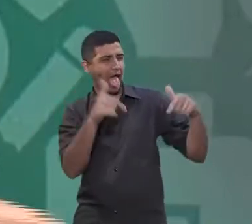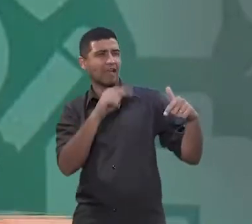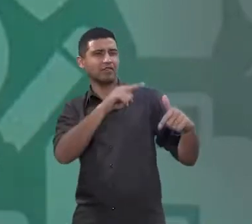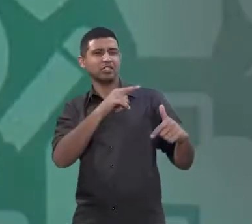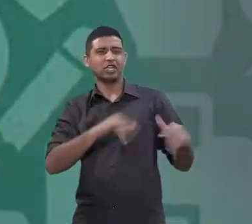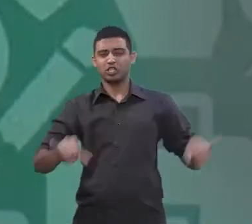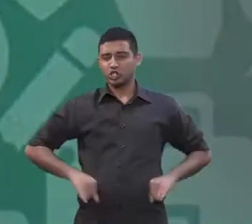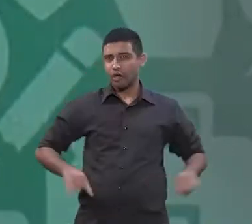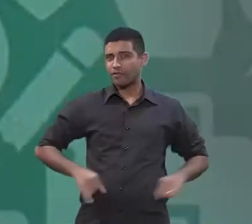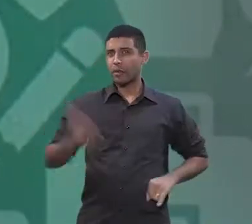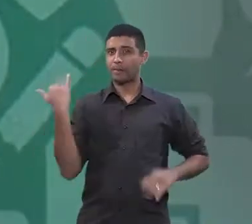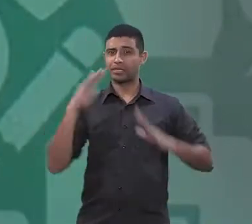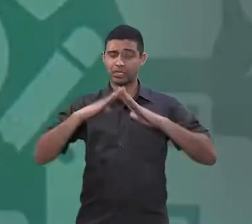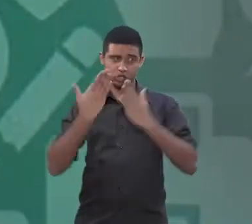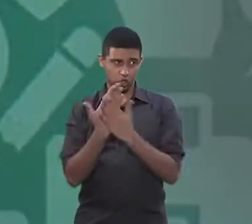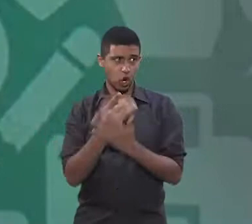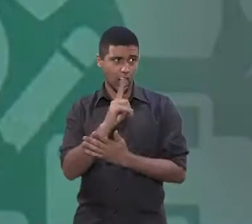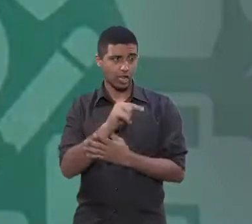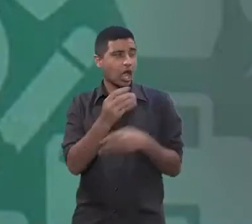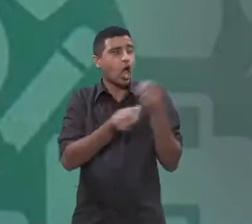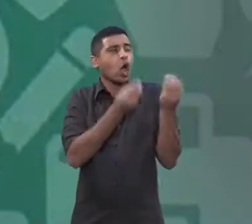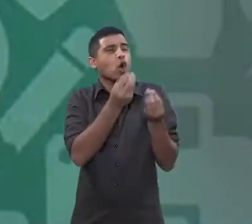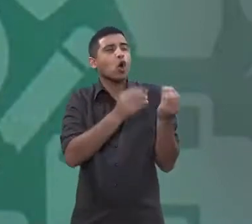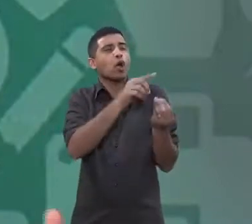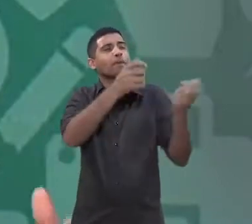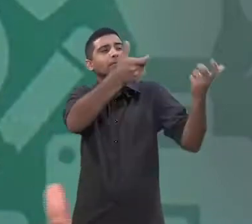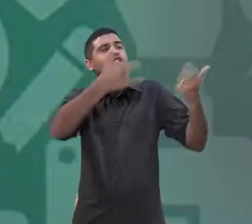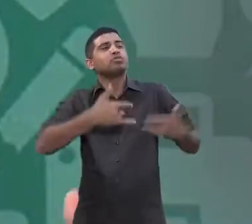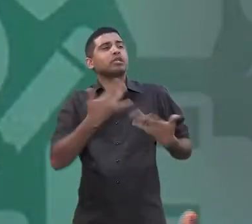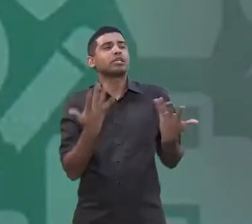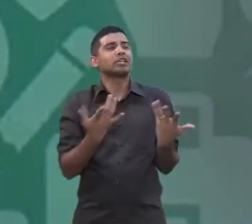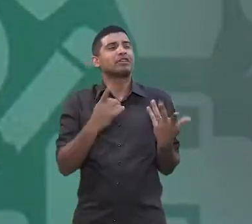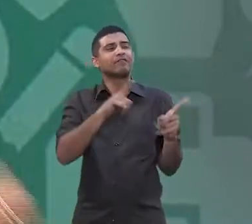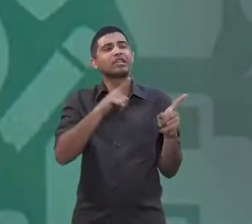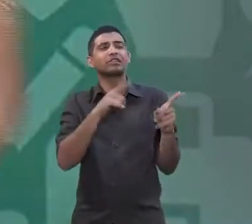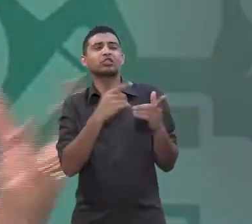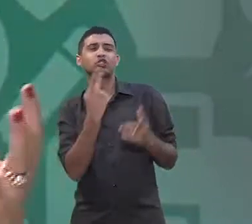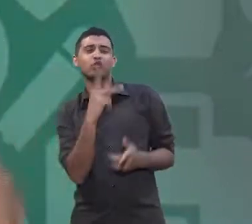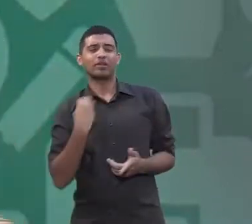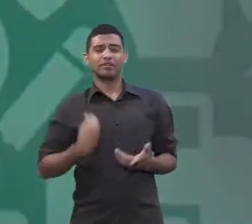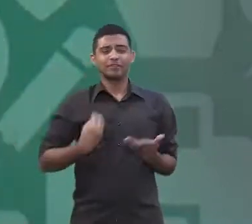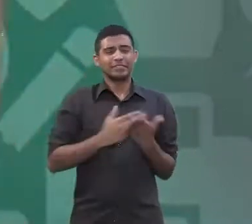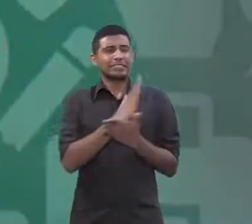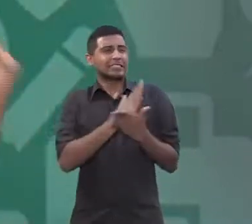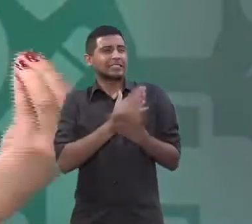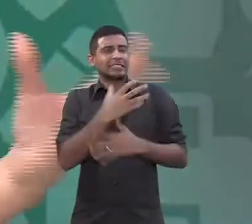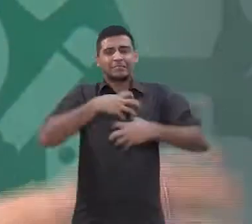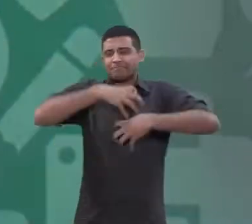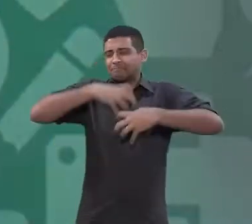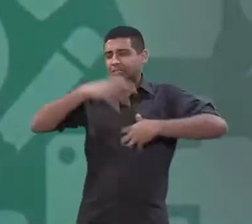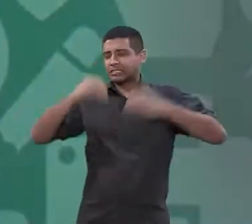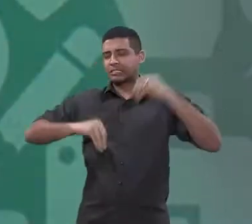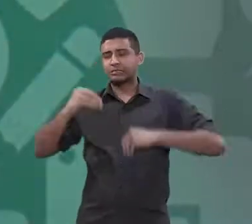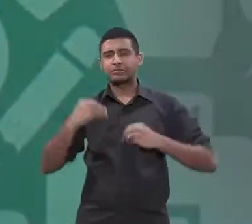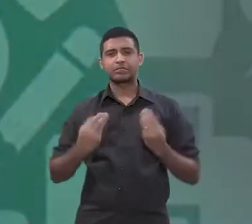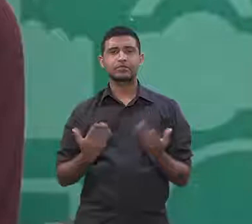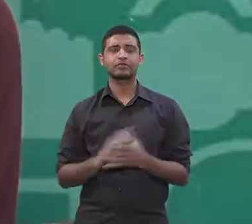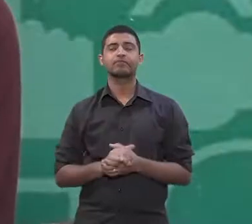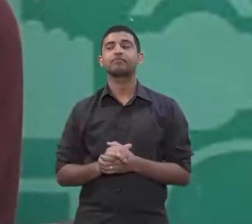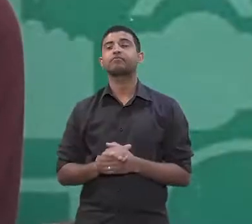sofreu mais novo na época de colégio. Conta um pouquinho pra gente de que forma isso atrapalhou, né, e você chegou nesse diagnóstico de